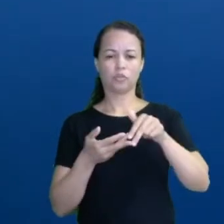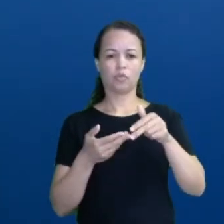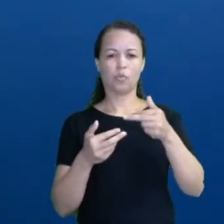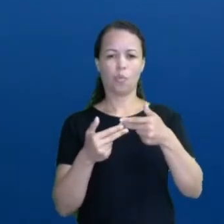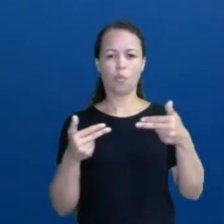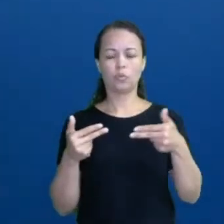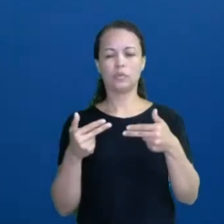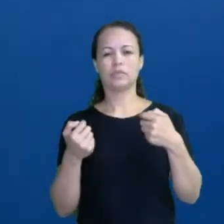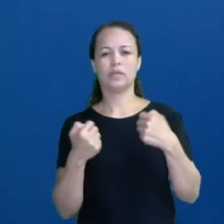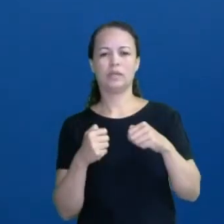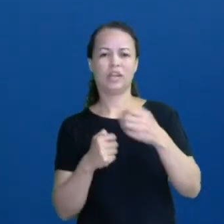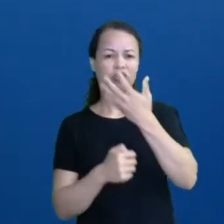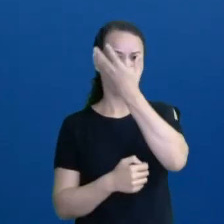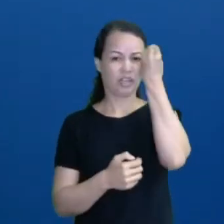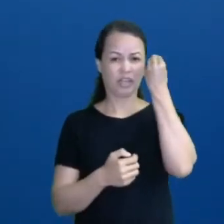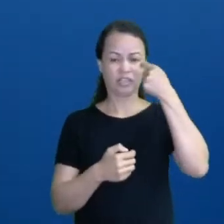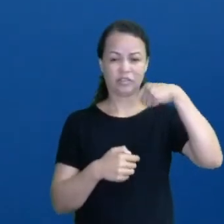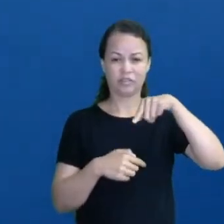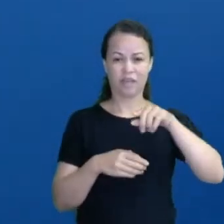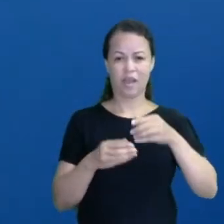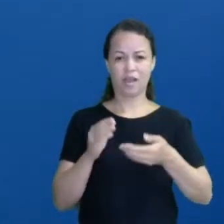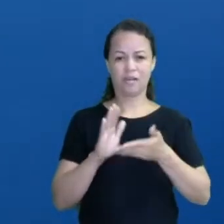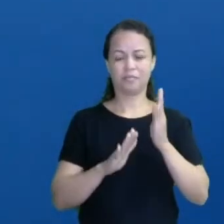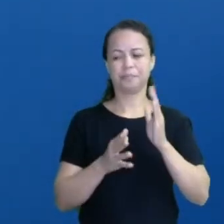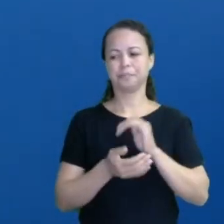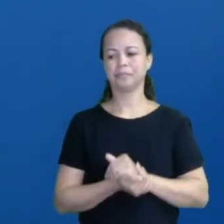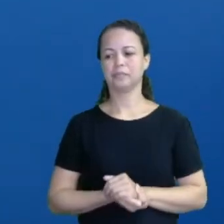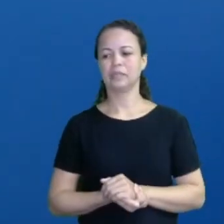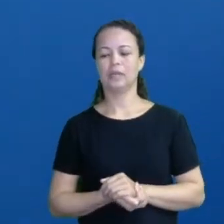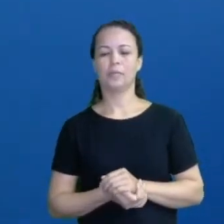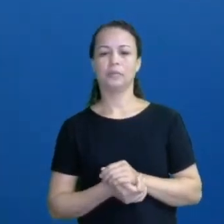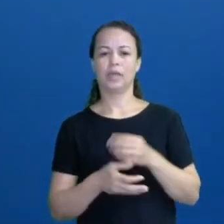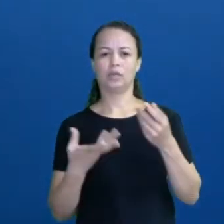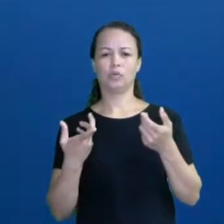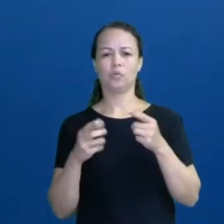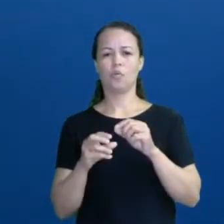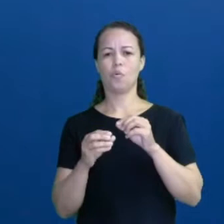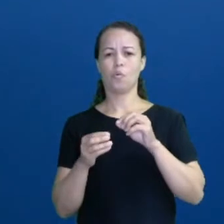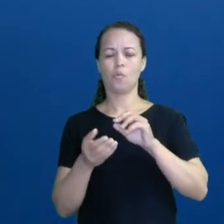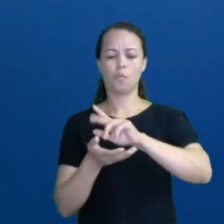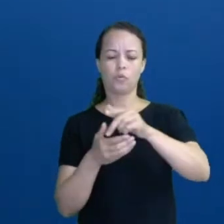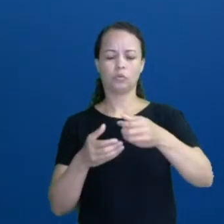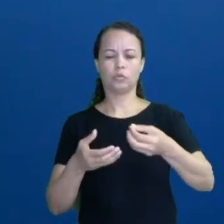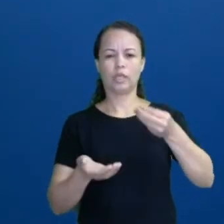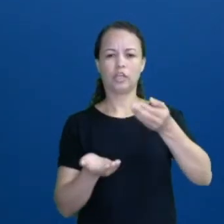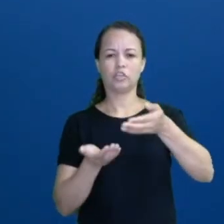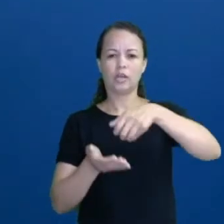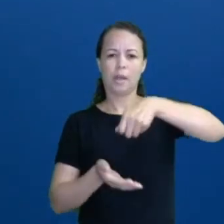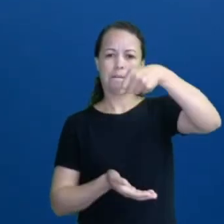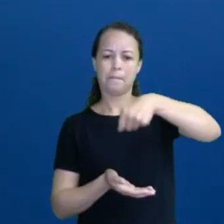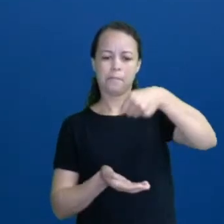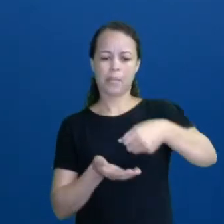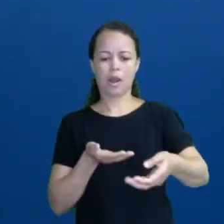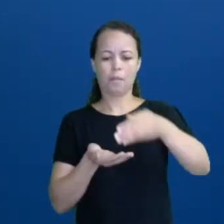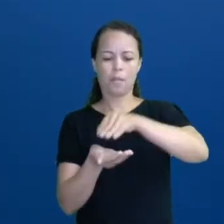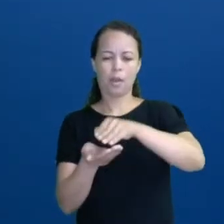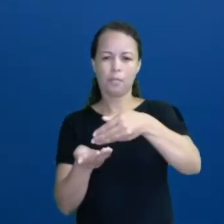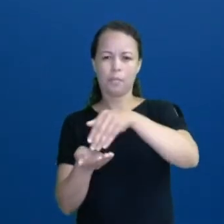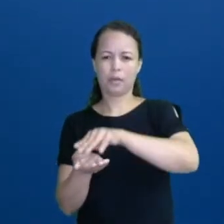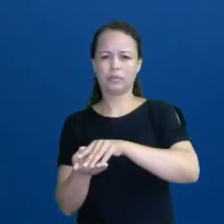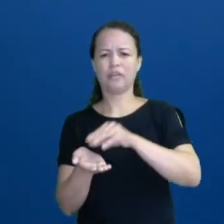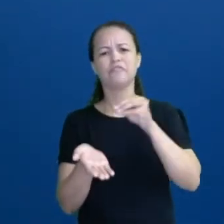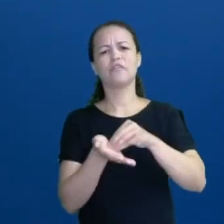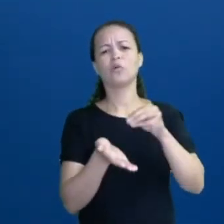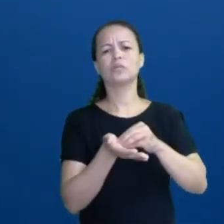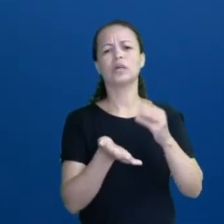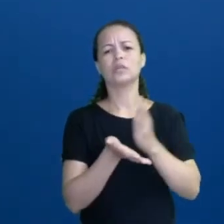levar, não é isso? Então, eles pegaram, botaram um monte de coisa lá na viagem, na mala, mas está faltando algumas coisas e eu quero que a